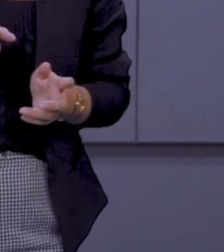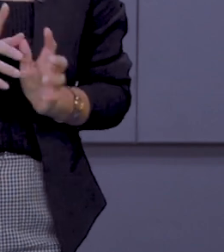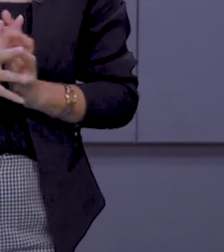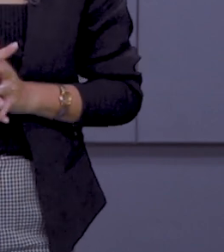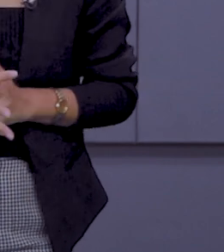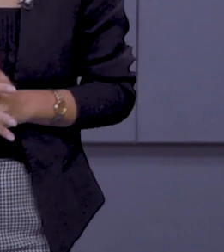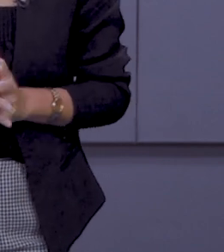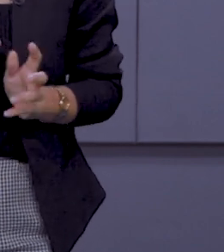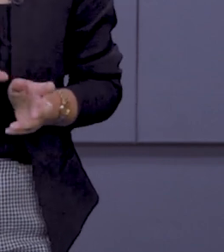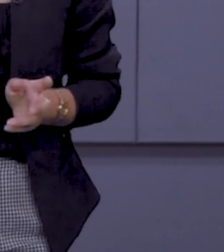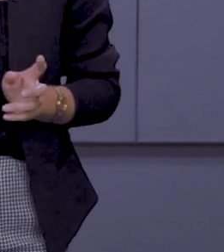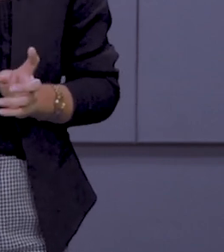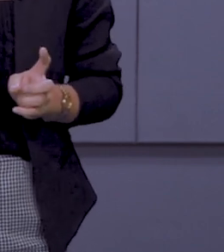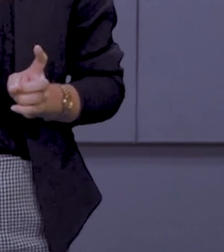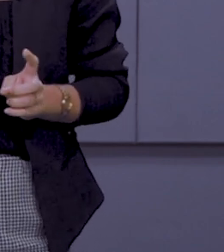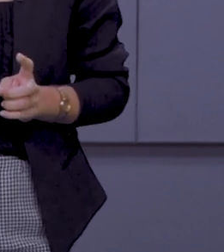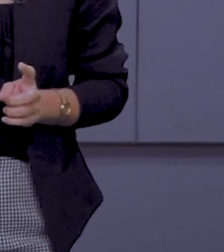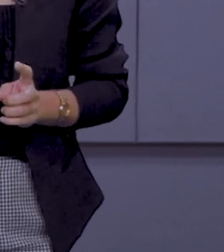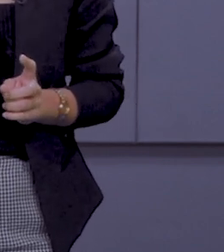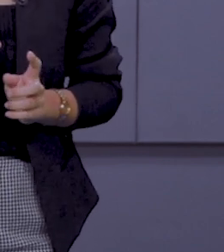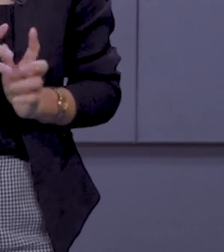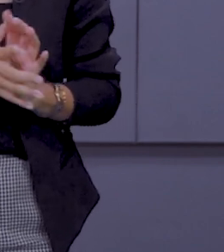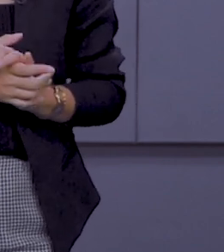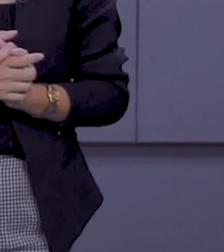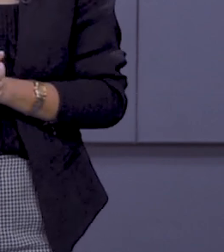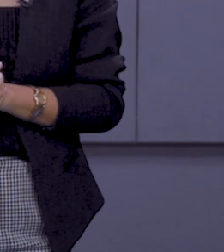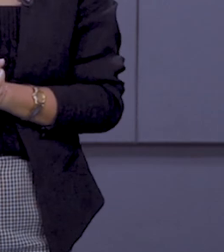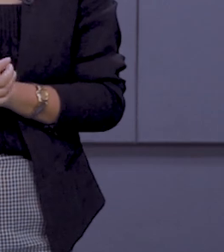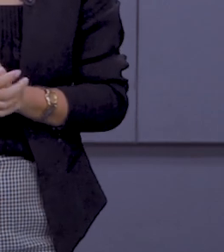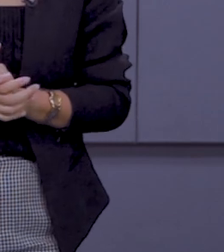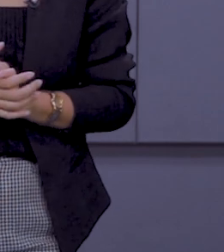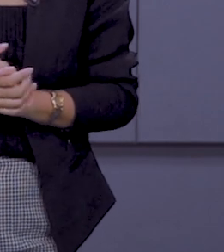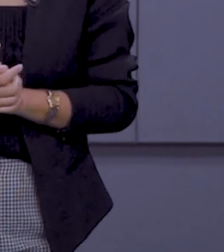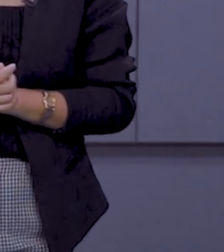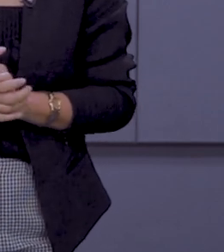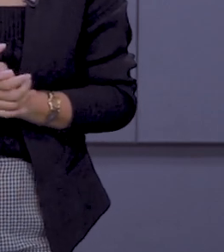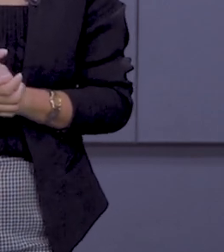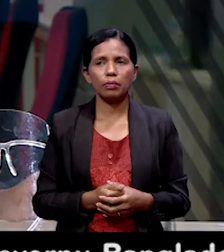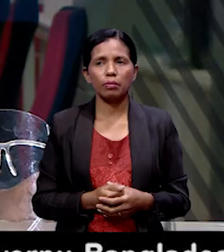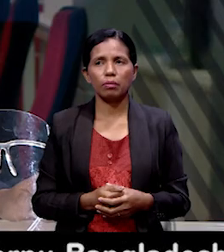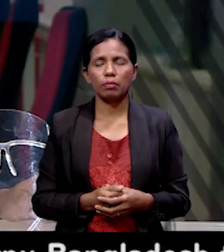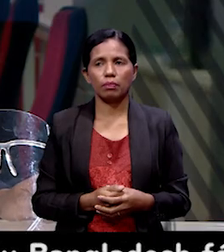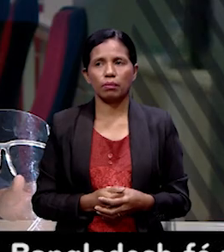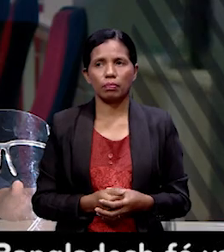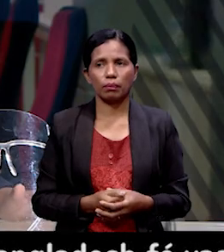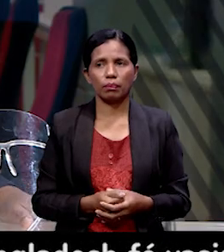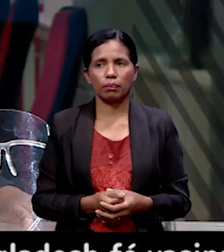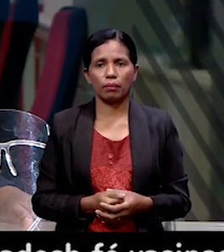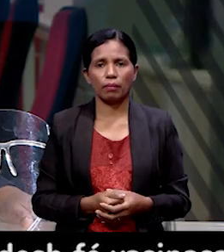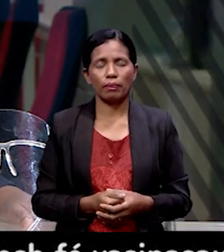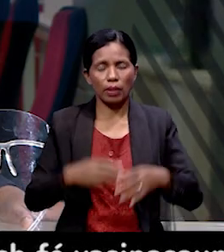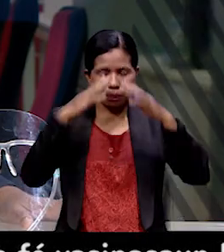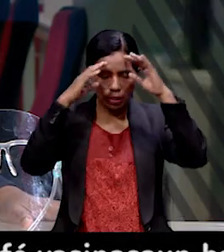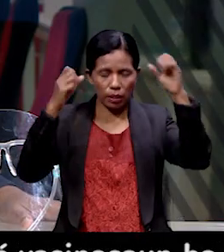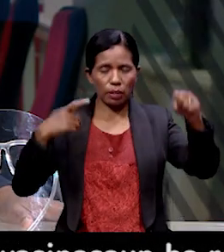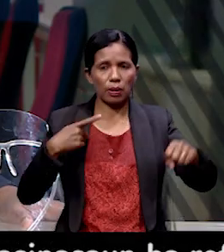que tá halua, subscribe, não haneia botão notificação, atunoneita bocira la bela com informação fom o siame. Presidente do Parlamento